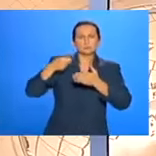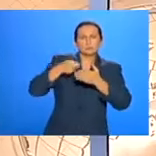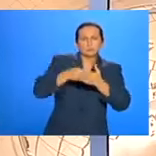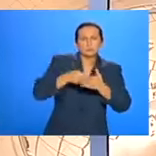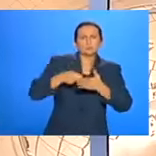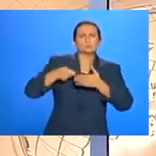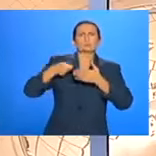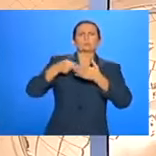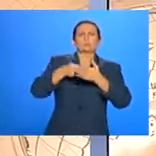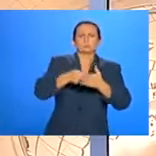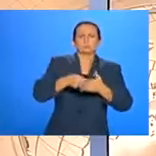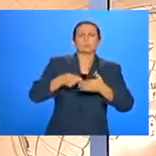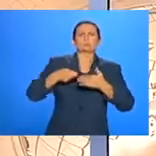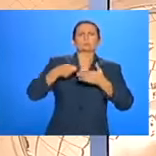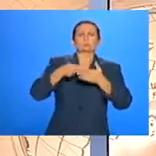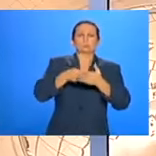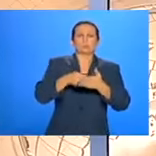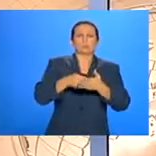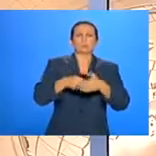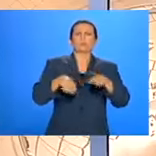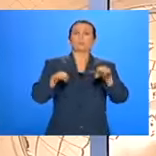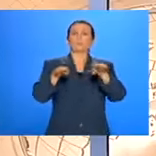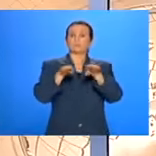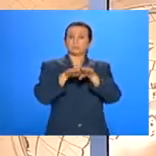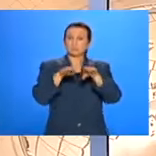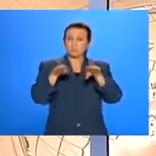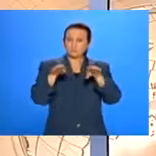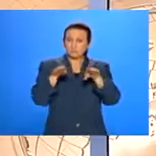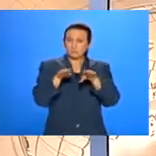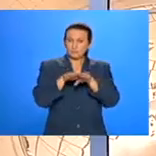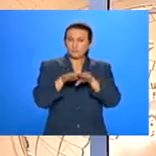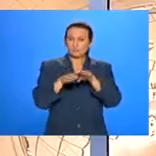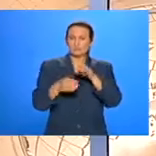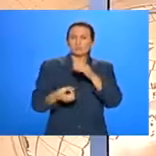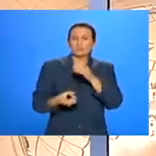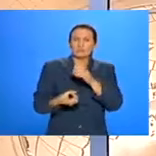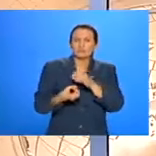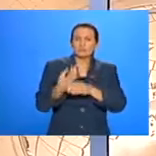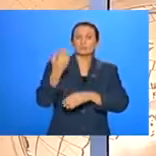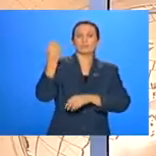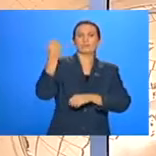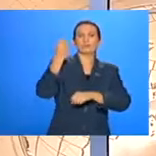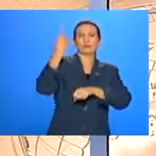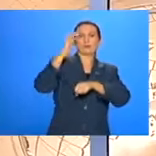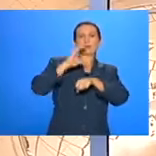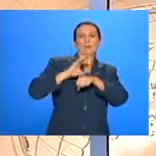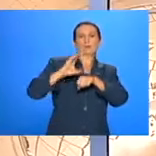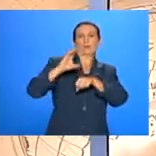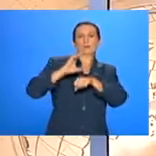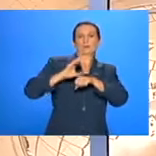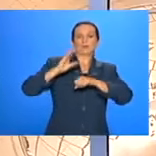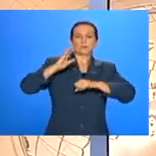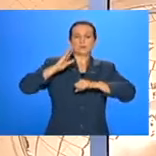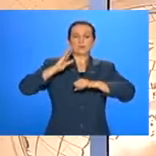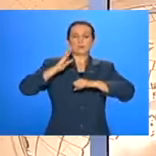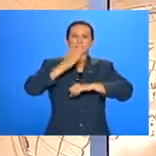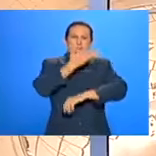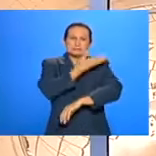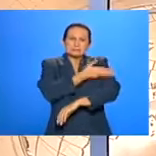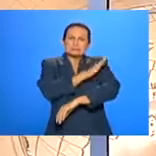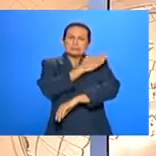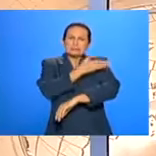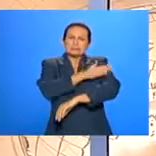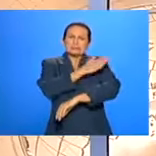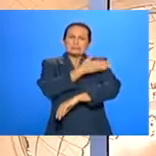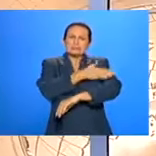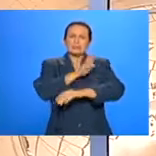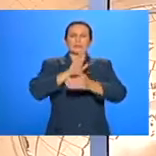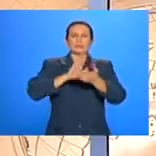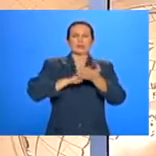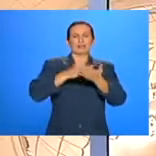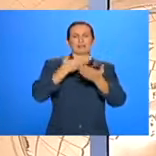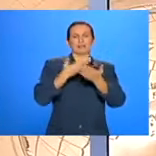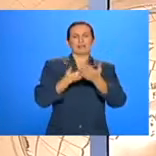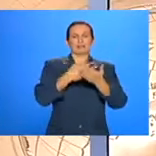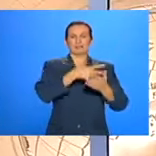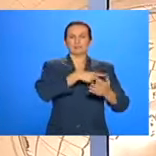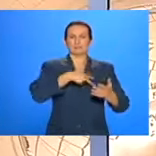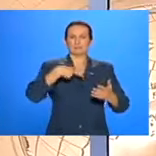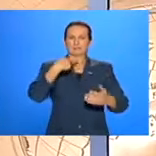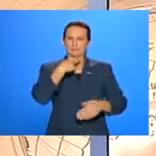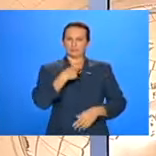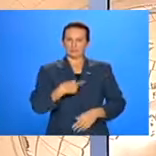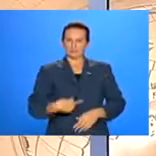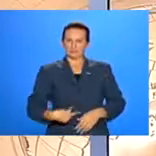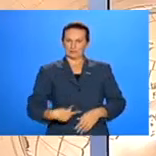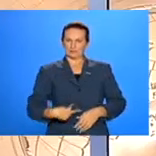ano, também foi criado o primeiro curso de treinamento de intérprete na Suécia, organizado pela Associação Nacional